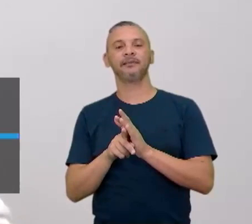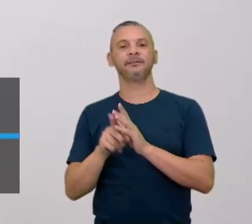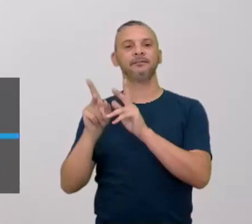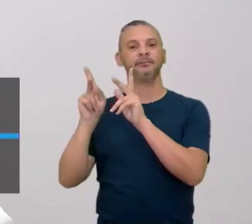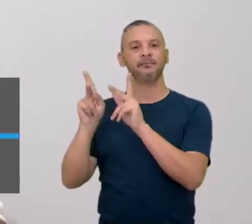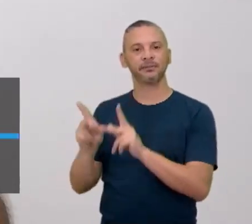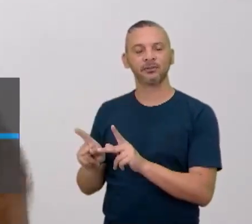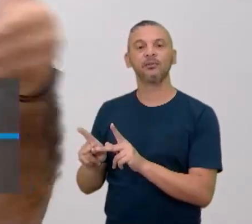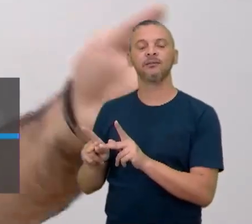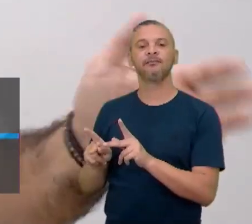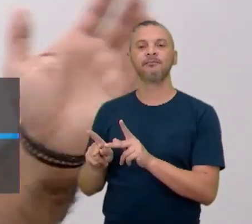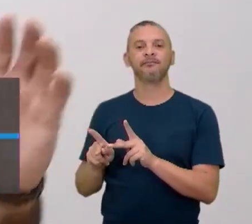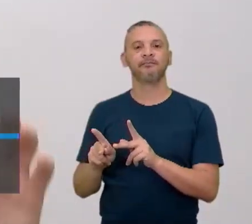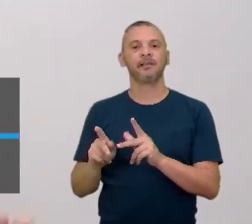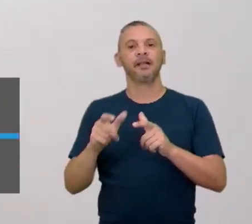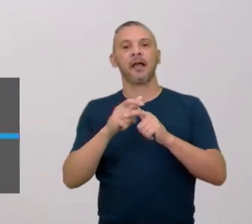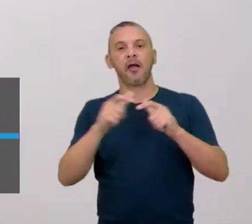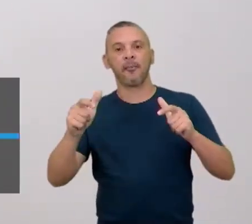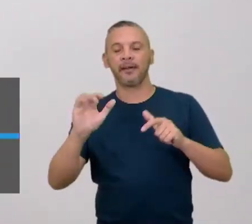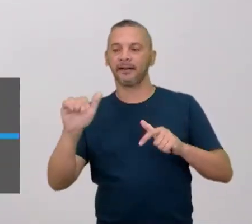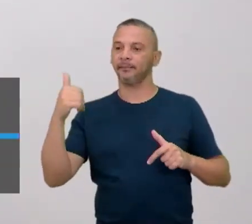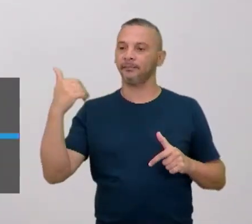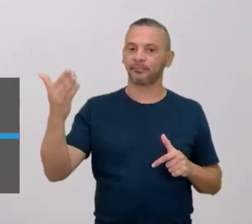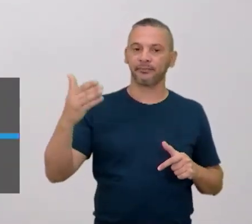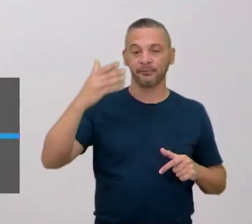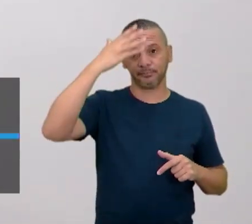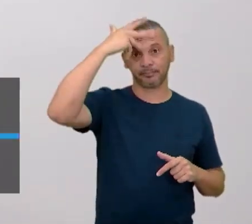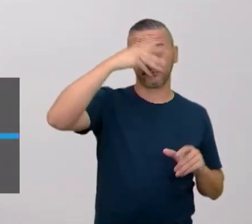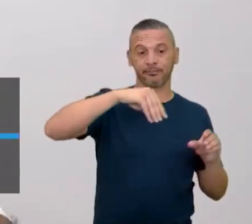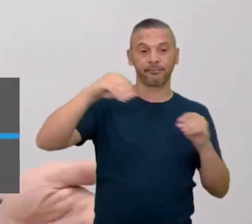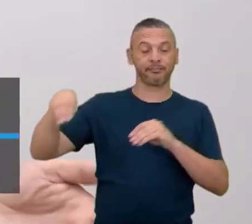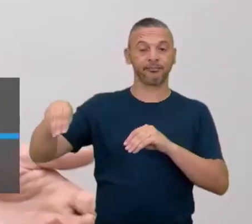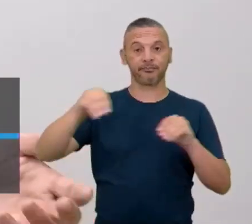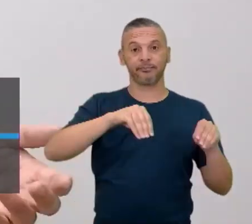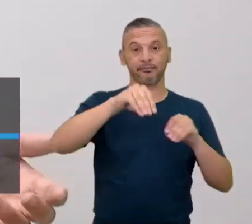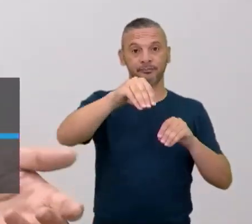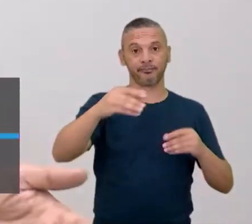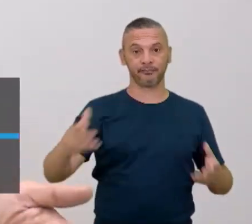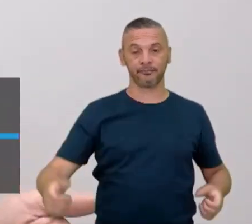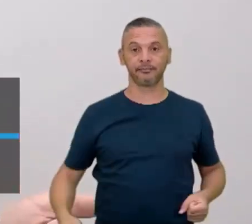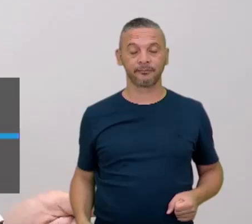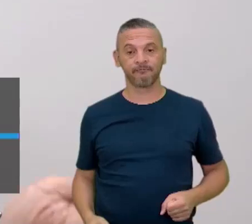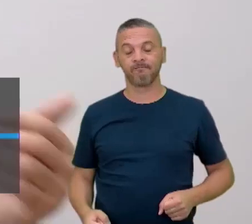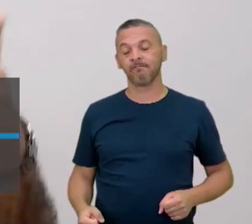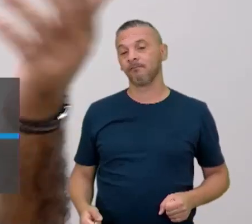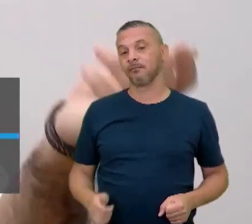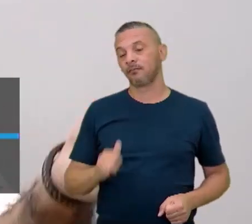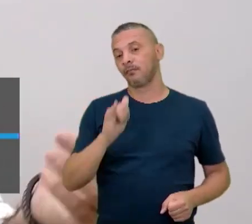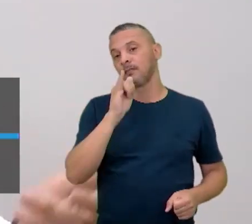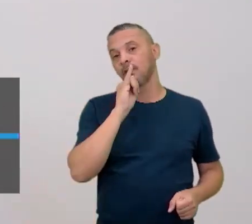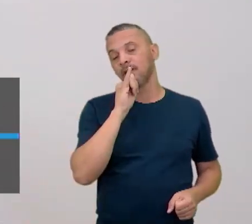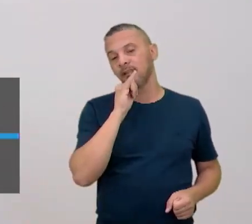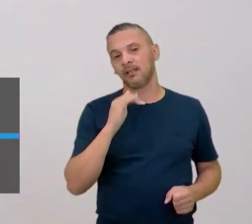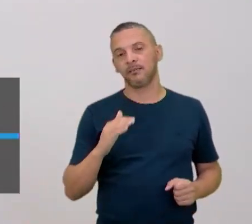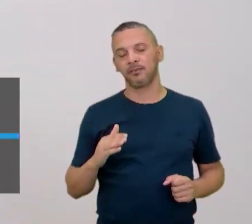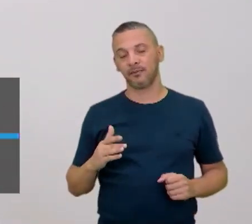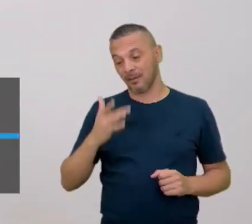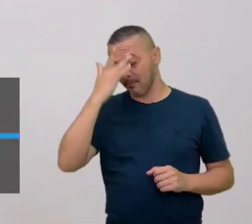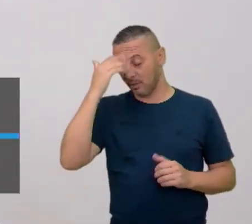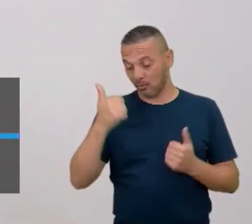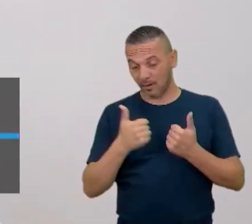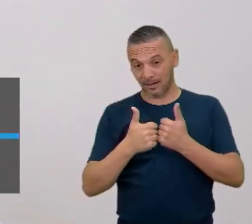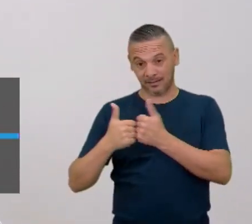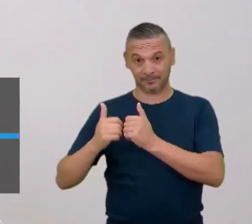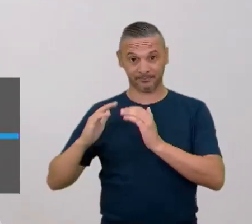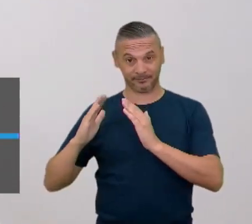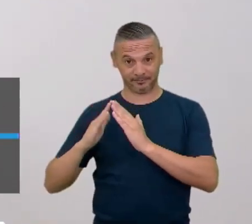se amplia depois da imigração. Sim, exato. Por exemplo, vizinho de trás da minha rua, olha que